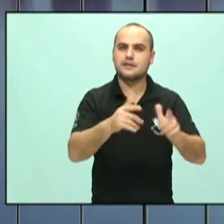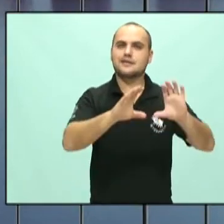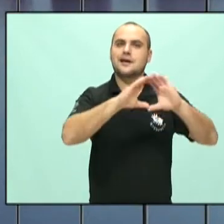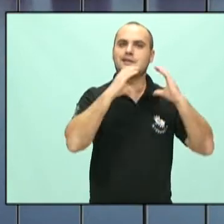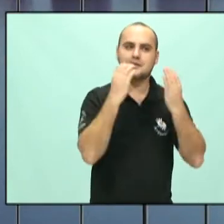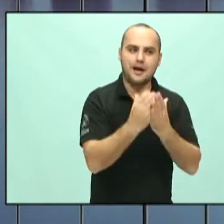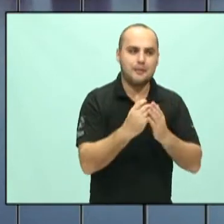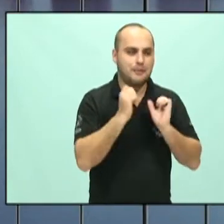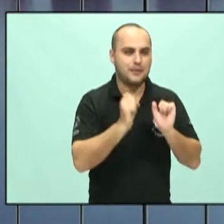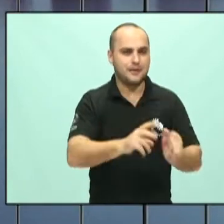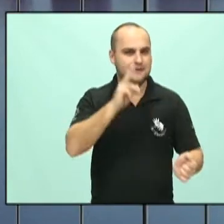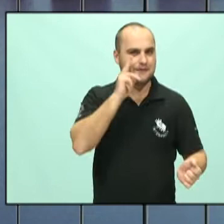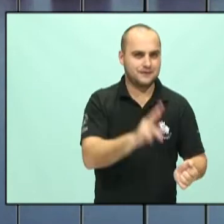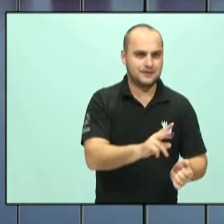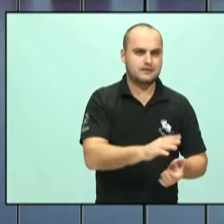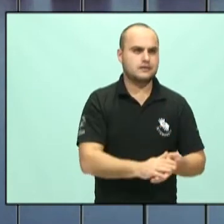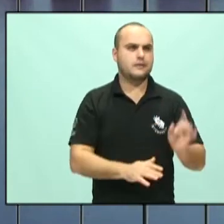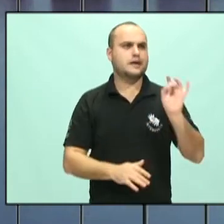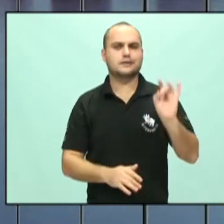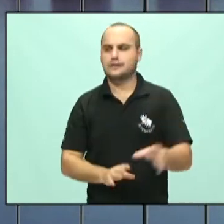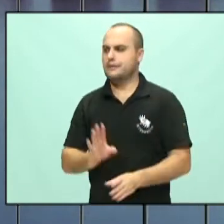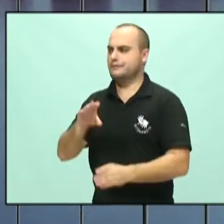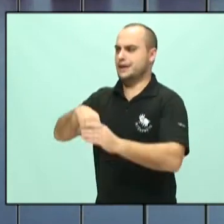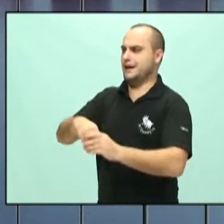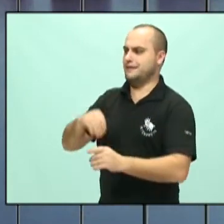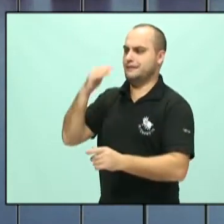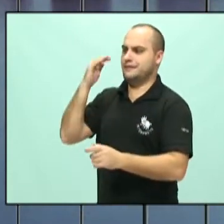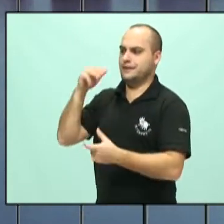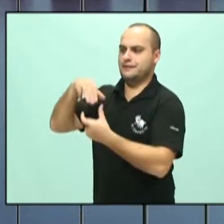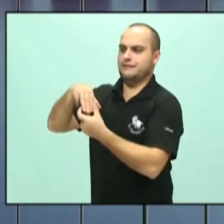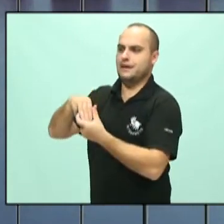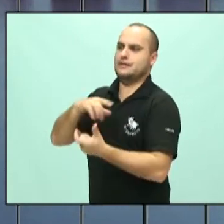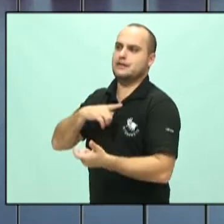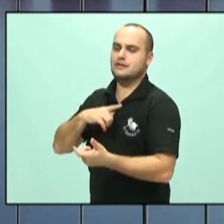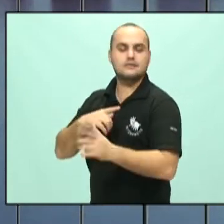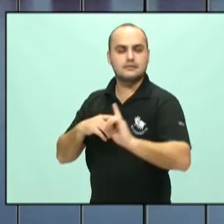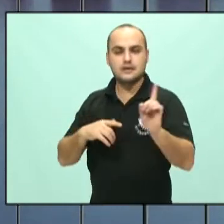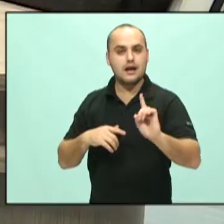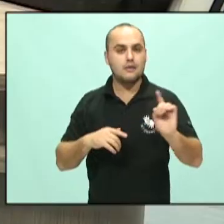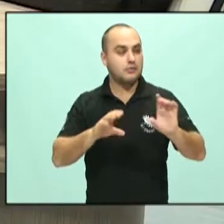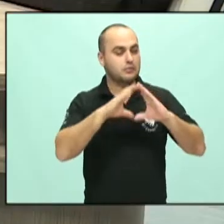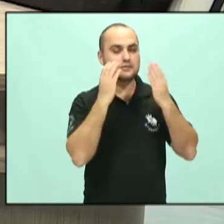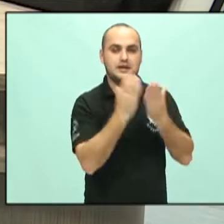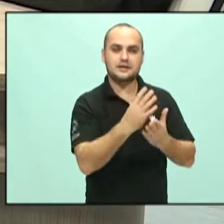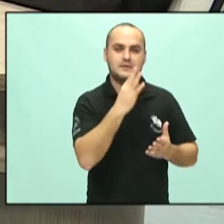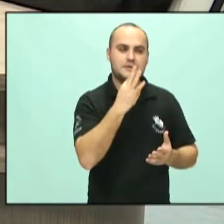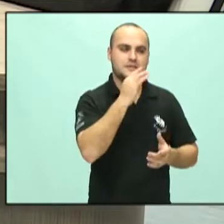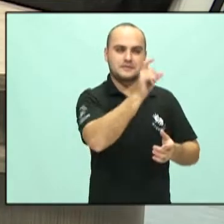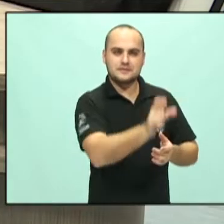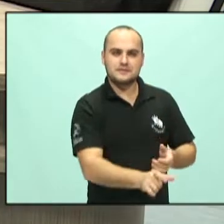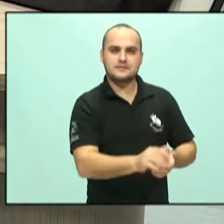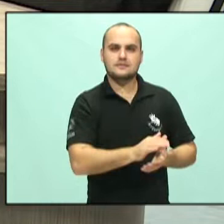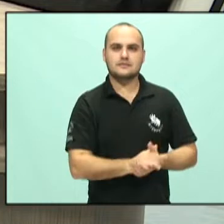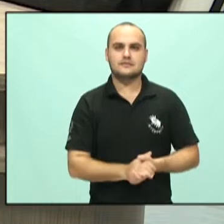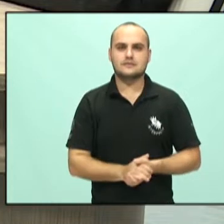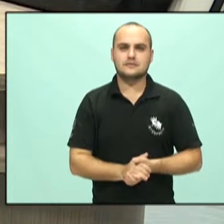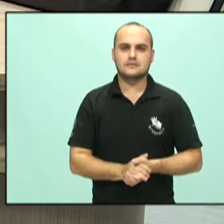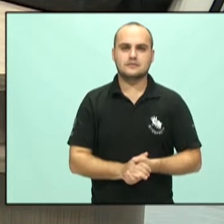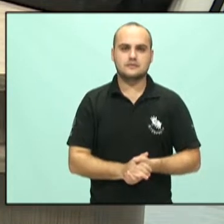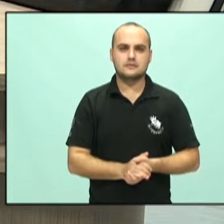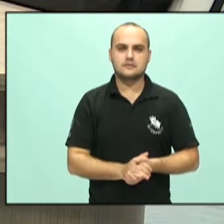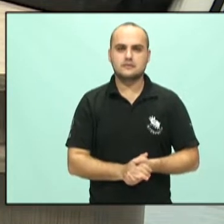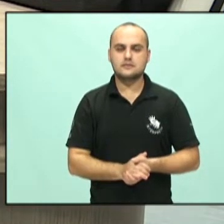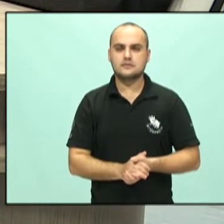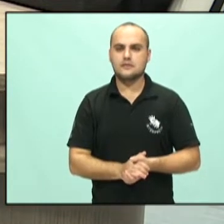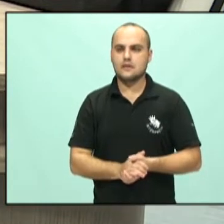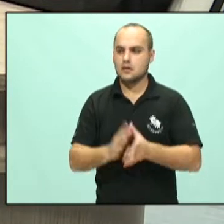não fica só na academia, né? Então, é uma oportunidade para toda a comunidade conhecer esse material. todas as atividades do festival são